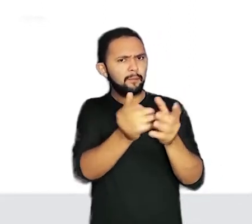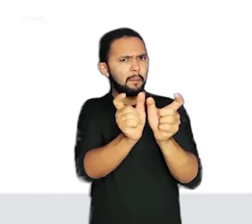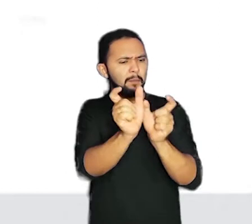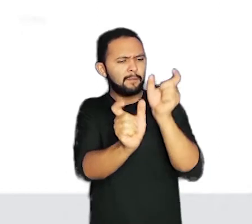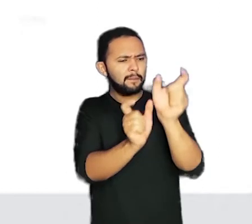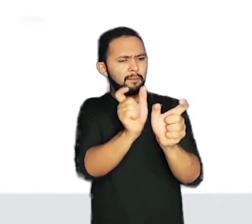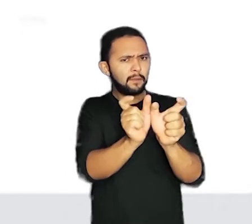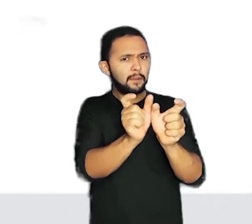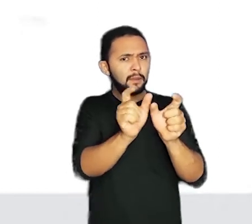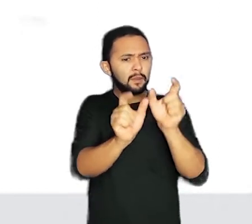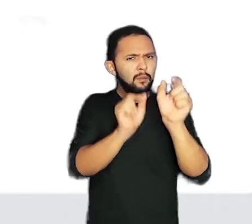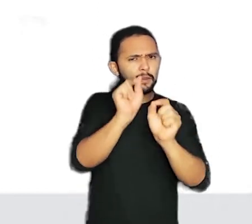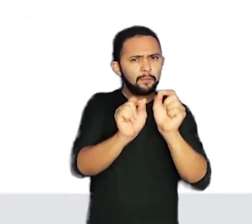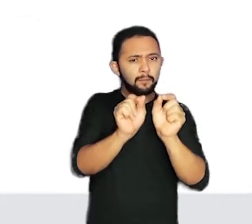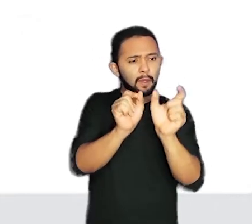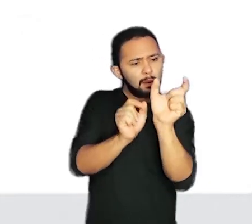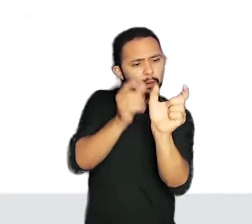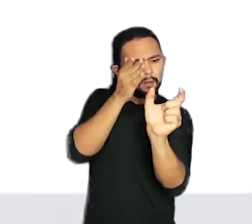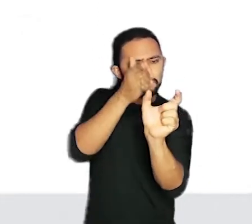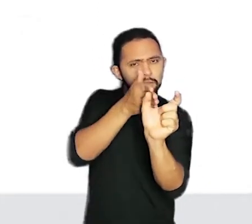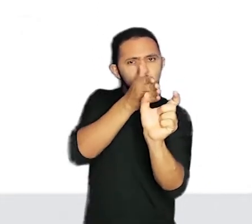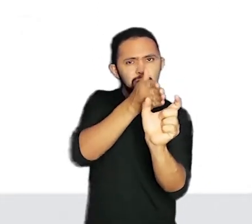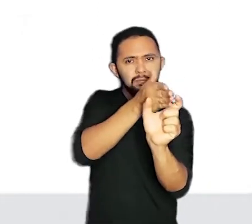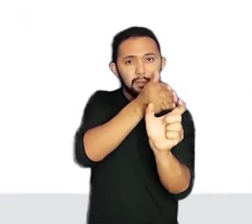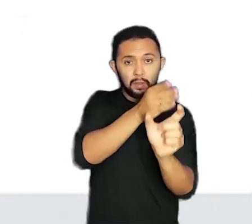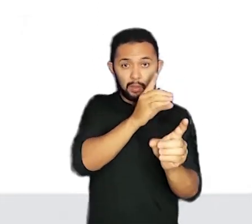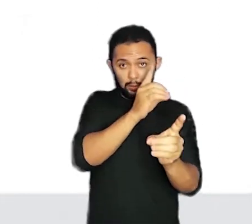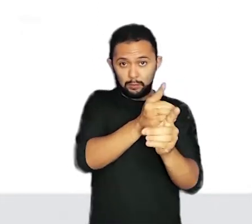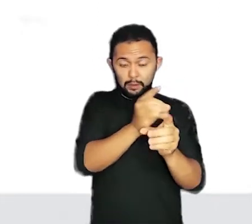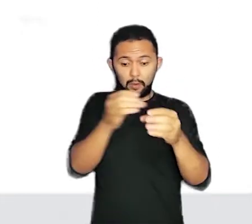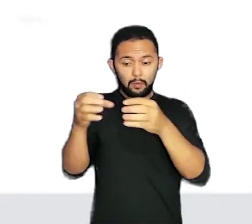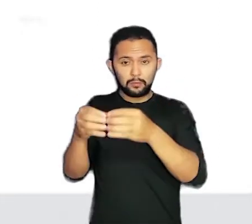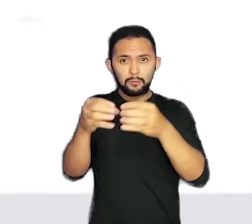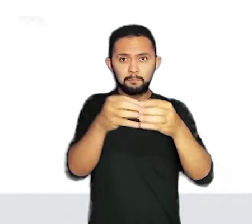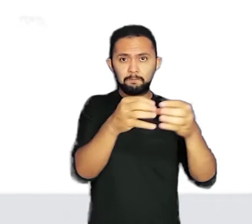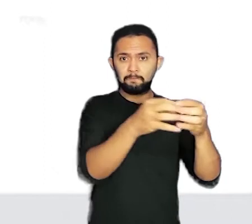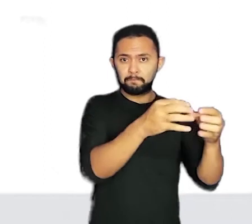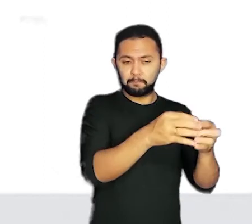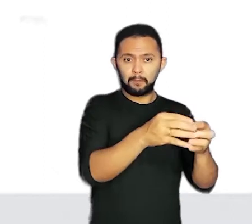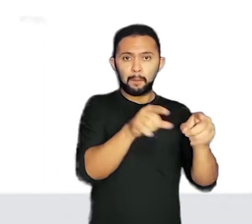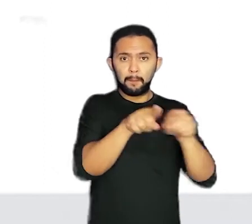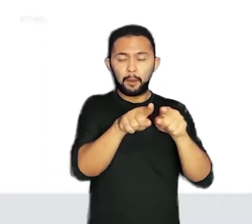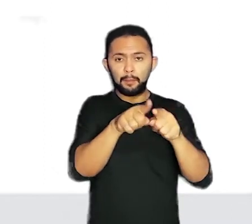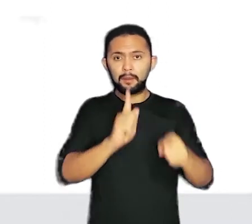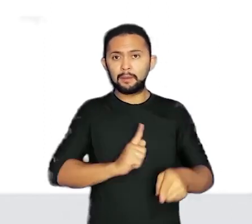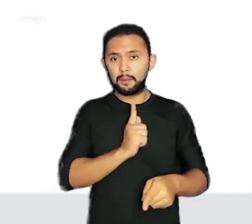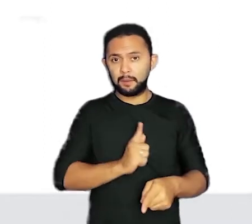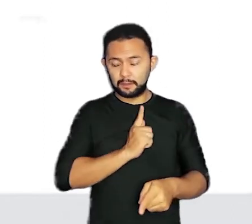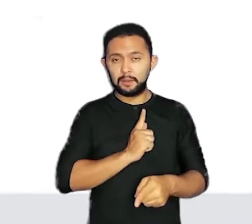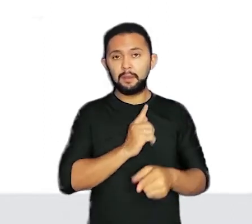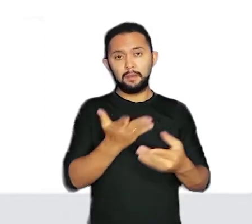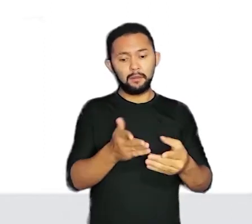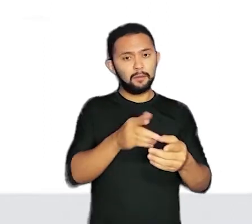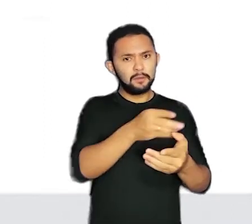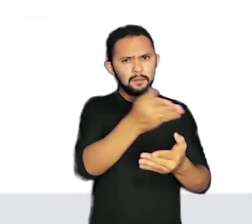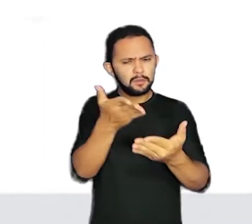estudar isoladamente as classes de palavras ou as classes gramaticais. Então, morfologia, você vai estudar a classe